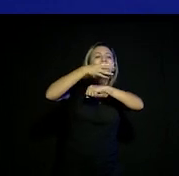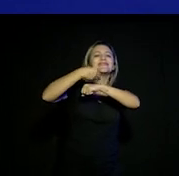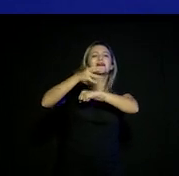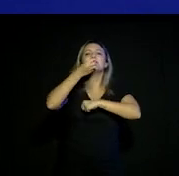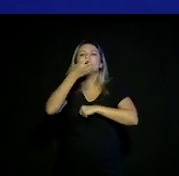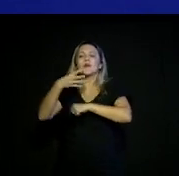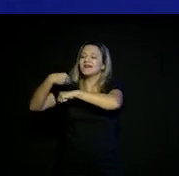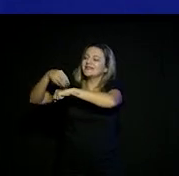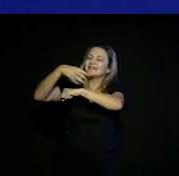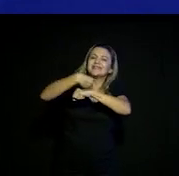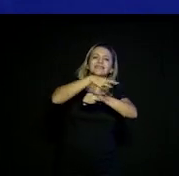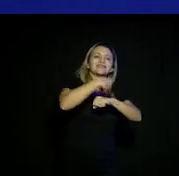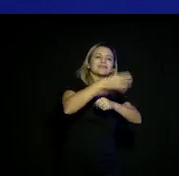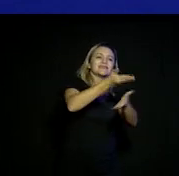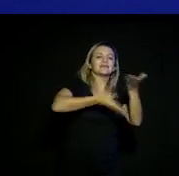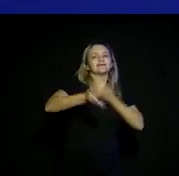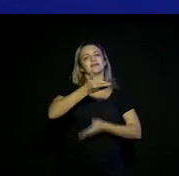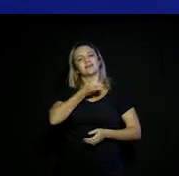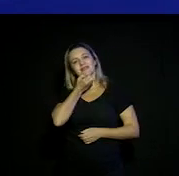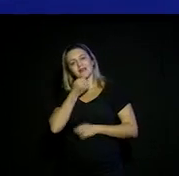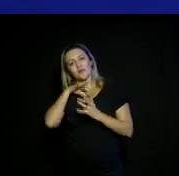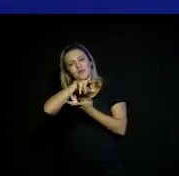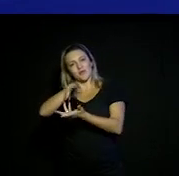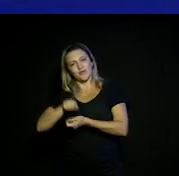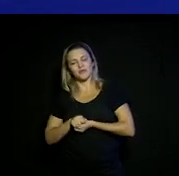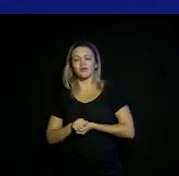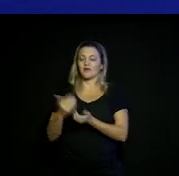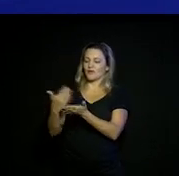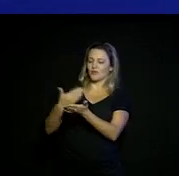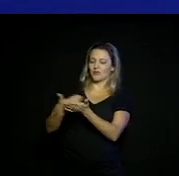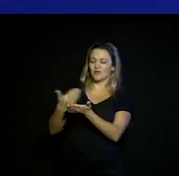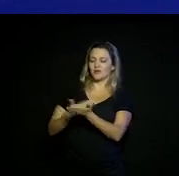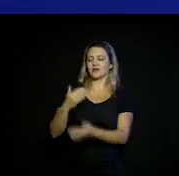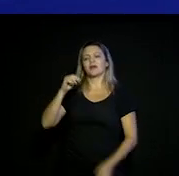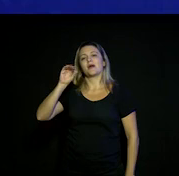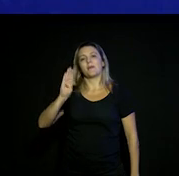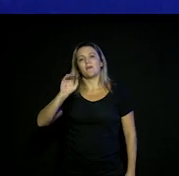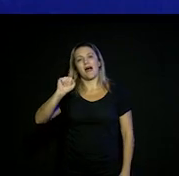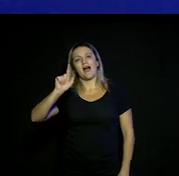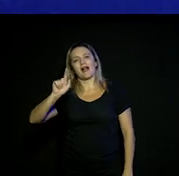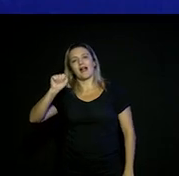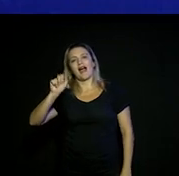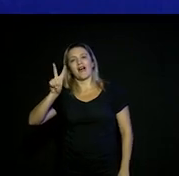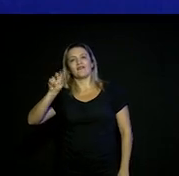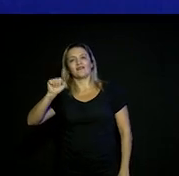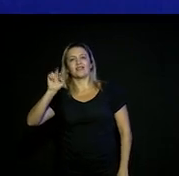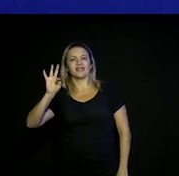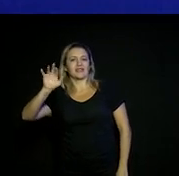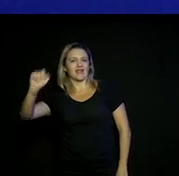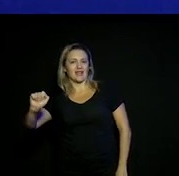Mais uma vez, um antigo livro sagrado, que é o Bhagavad Gita, ele dizia o seguinte: existe uma